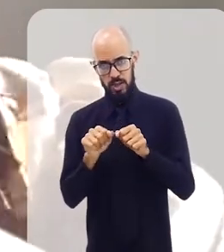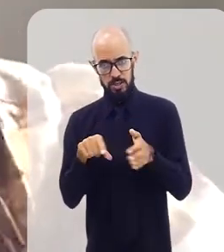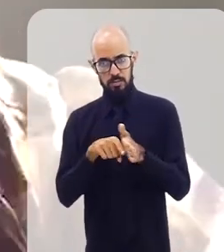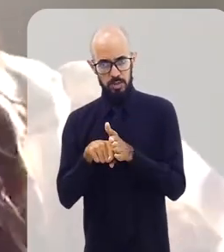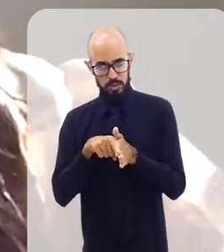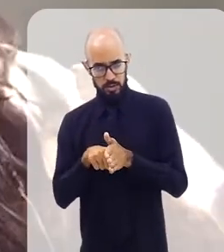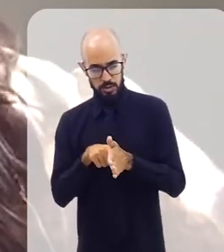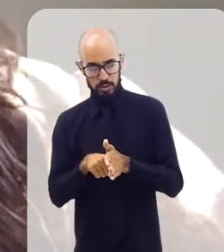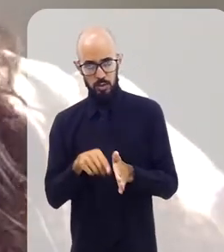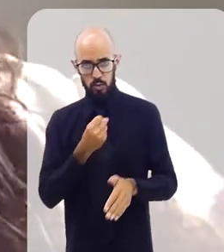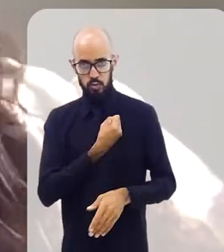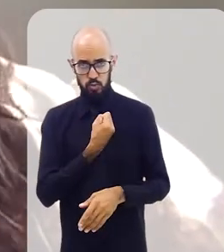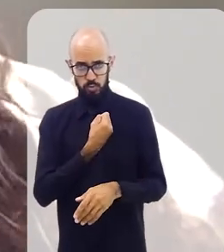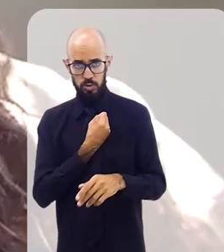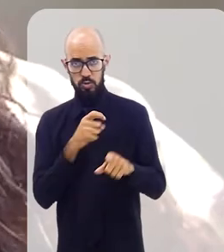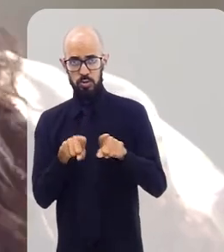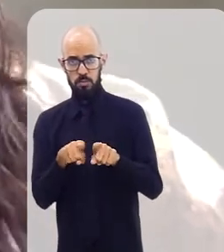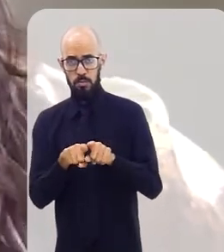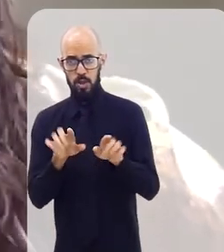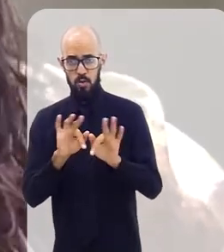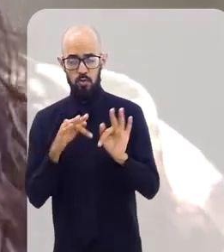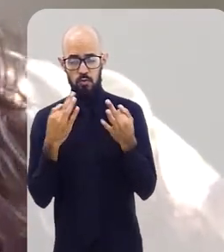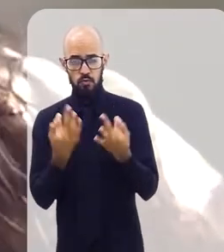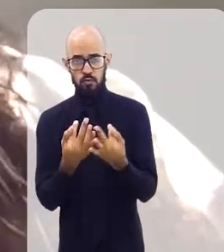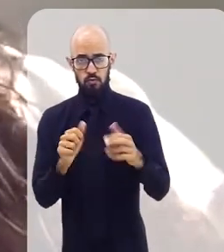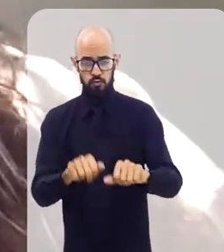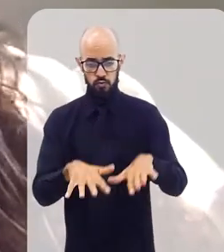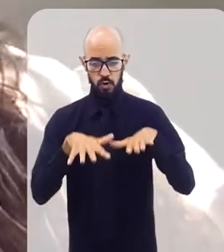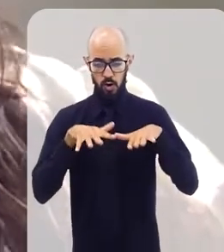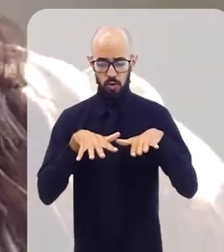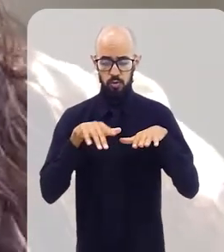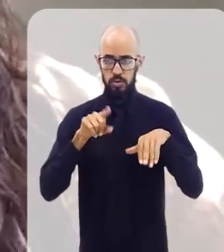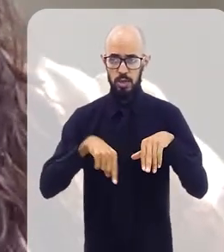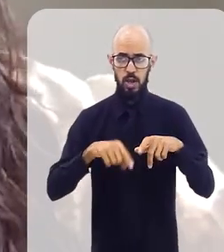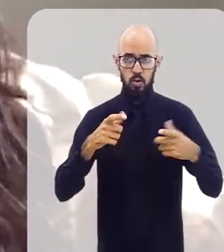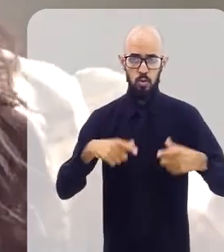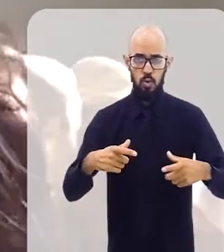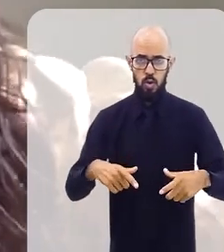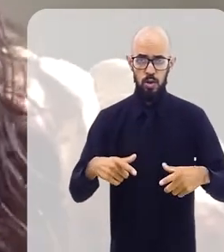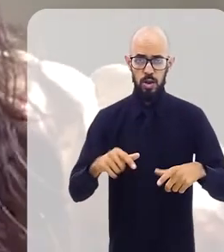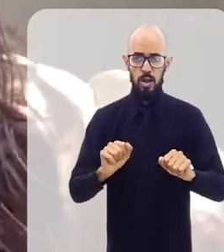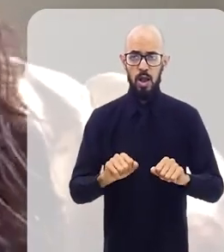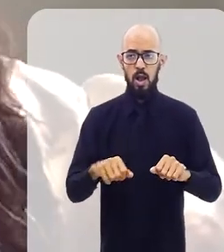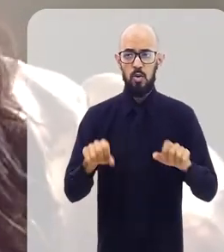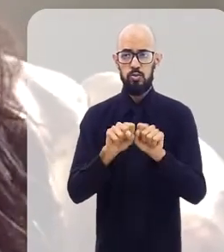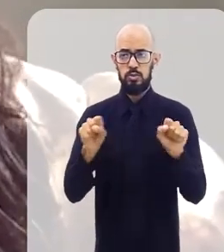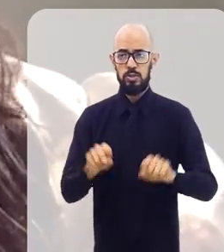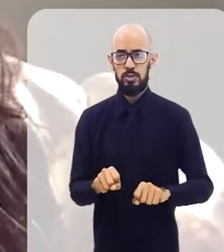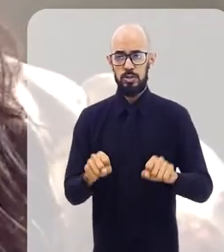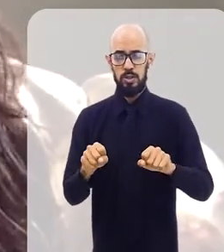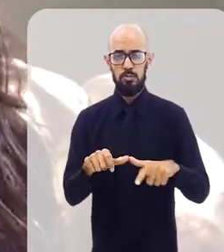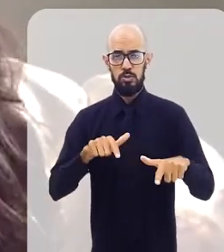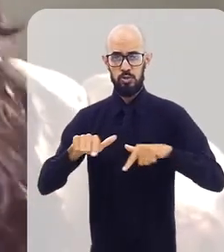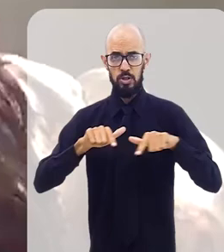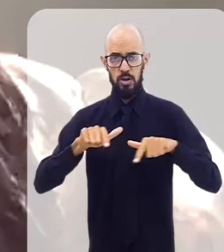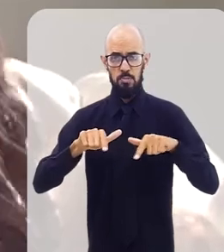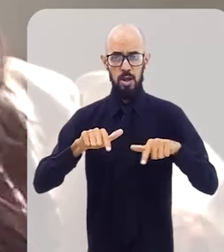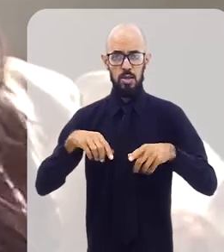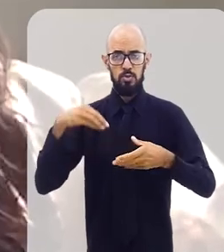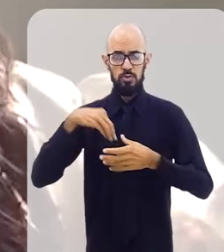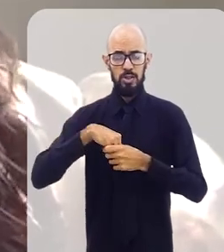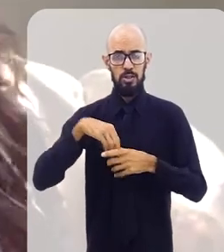já falou. Tem também o Fórum, que é um espaço para uma plataforma de